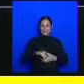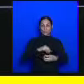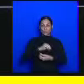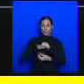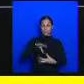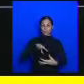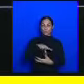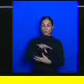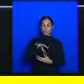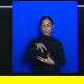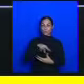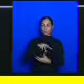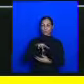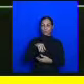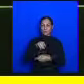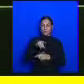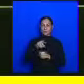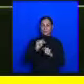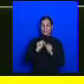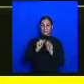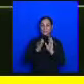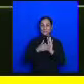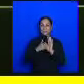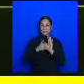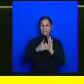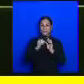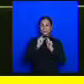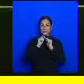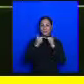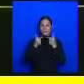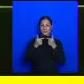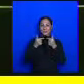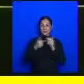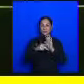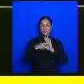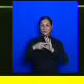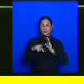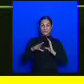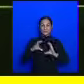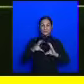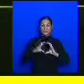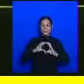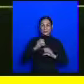embaralhando o globo girando para você que veio da sua aposta boa sorte hein